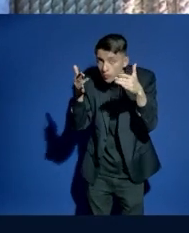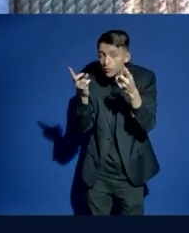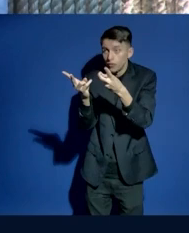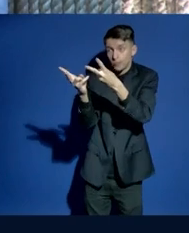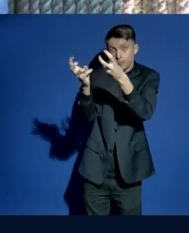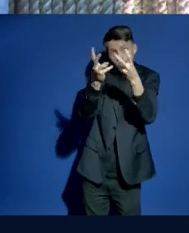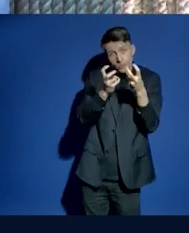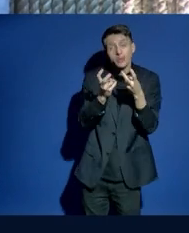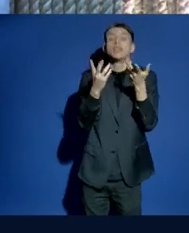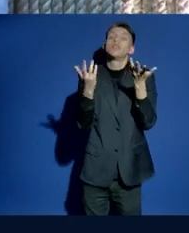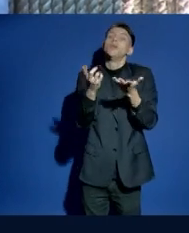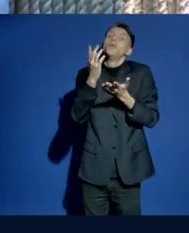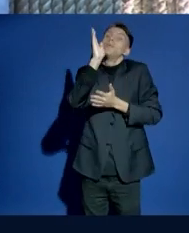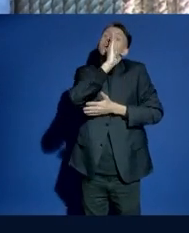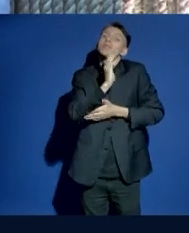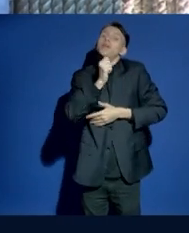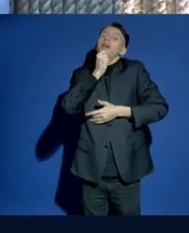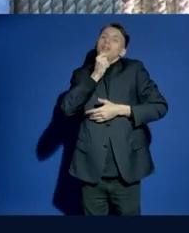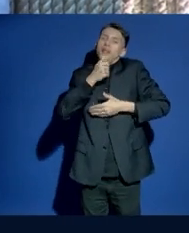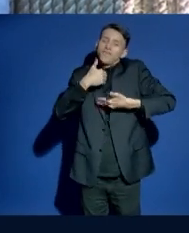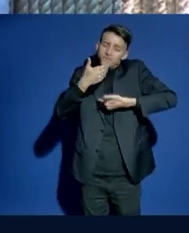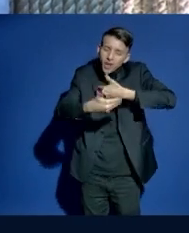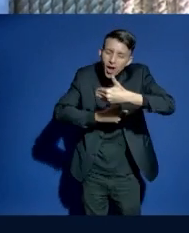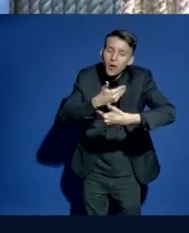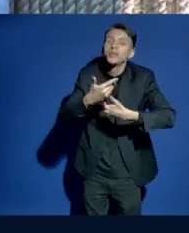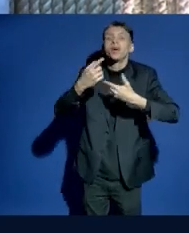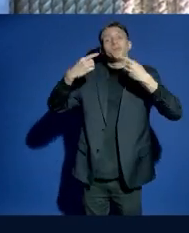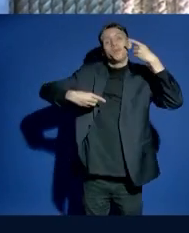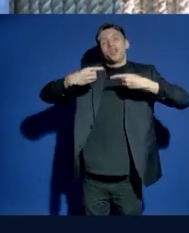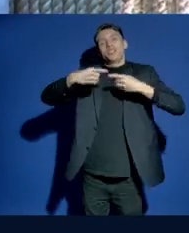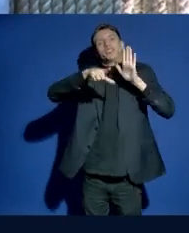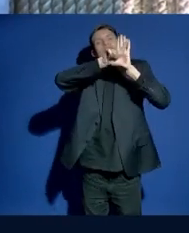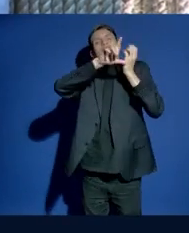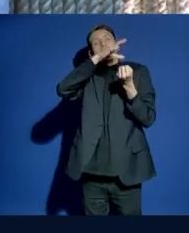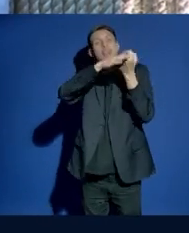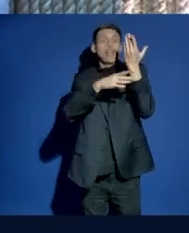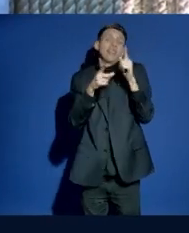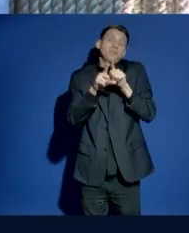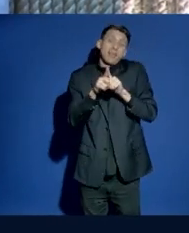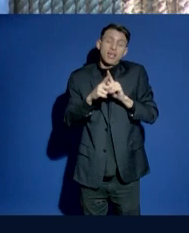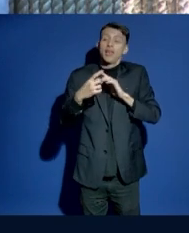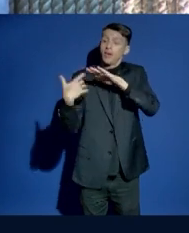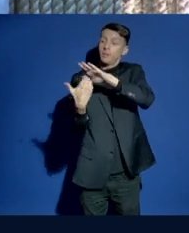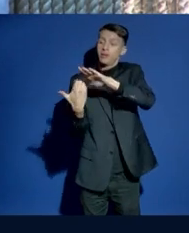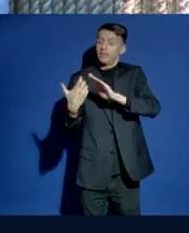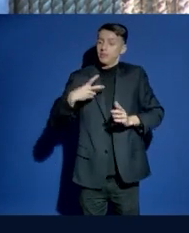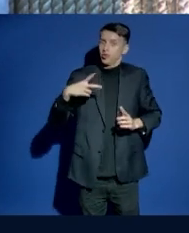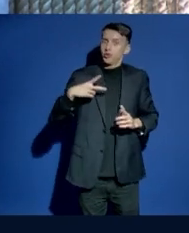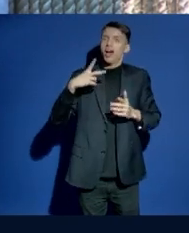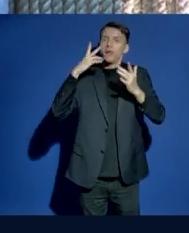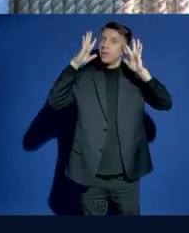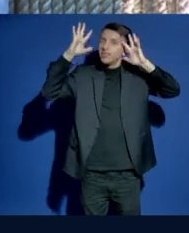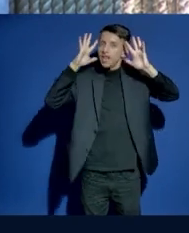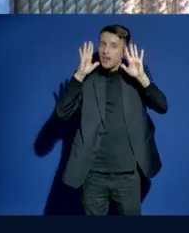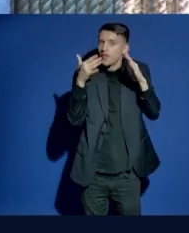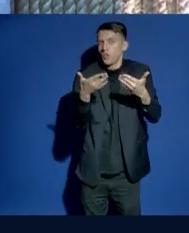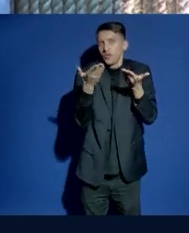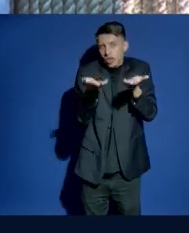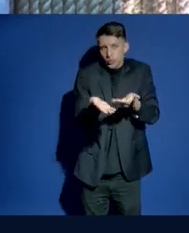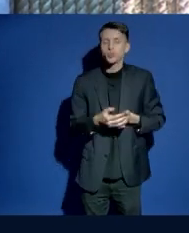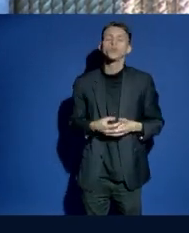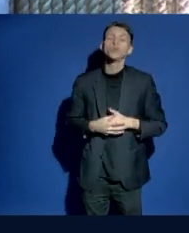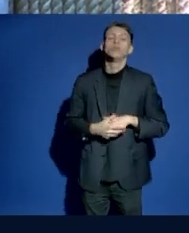o Brasil ser que parar a isso para isso depende obviamente política pública e de uma iniciativa privada também demandante disso E aí